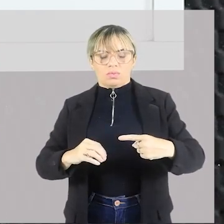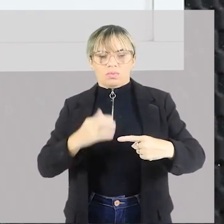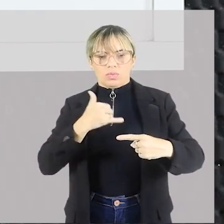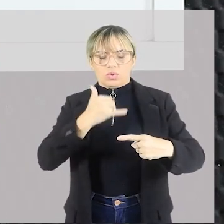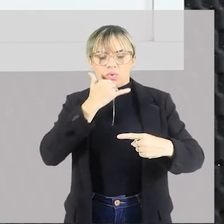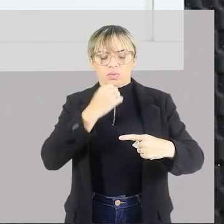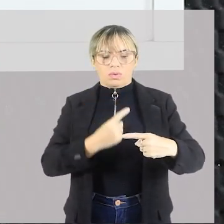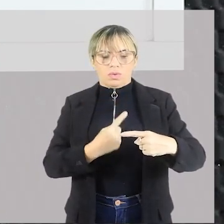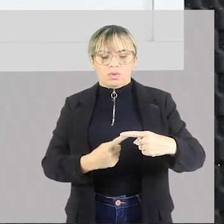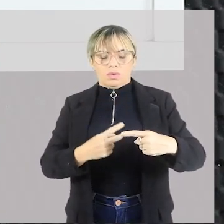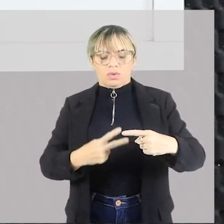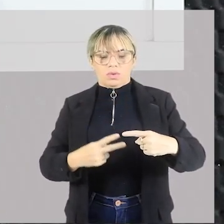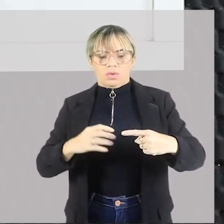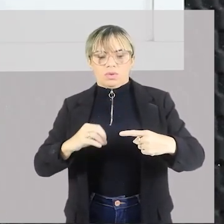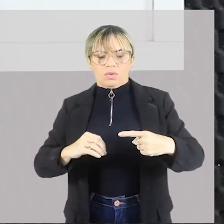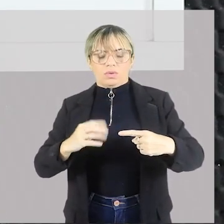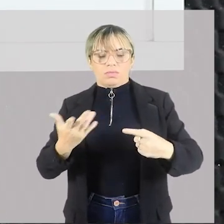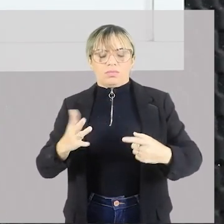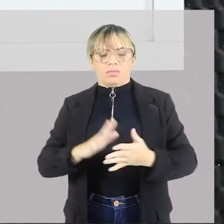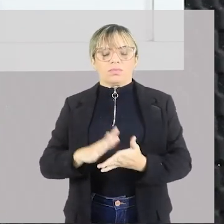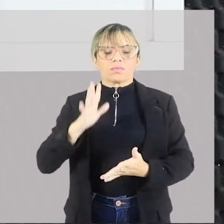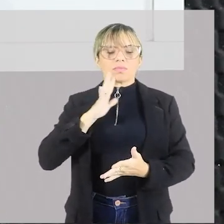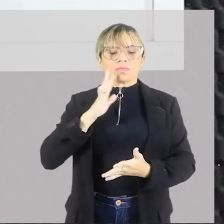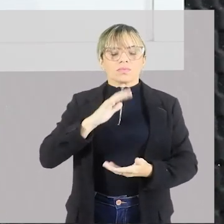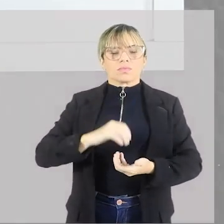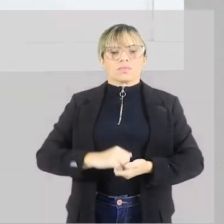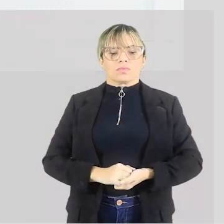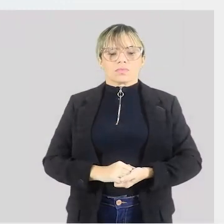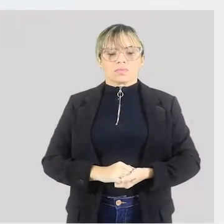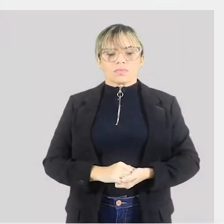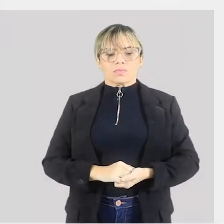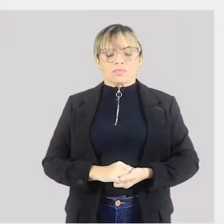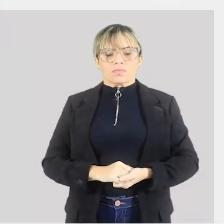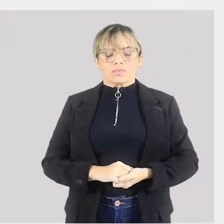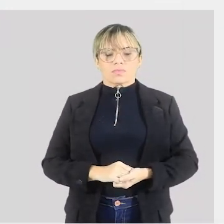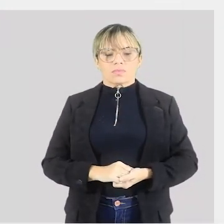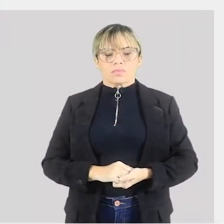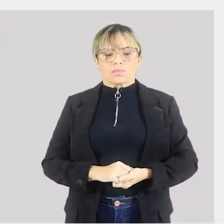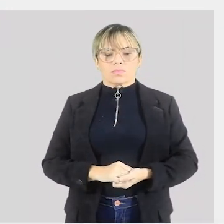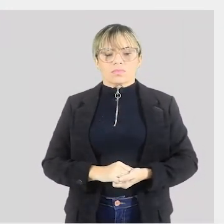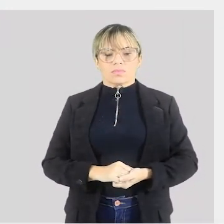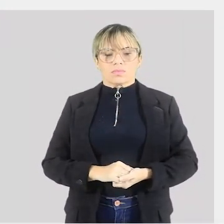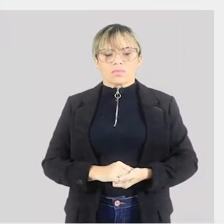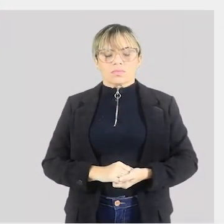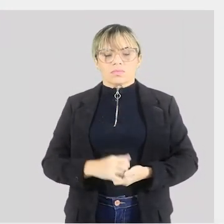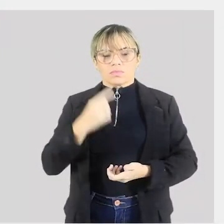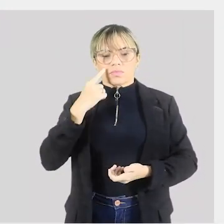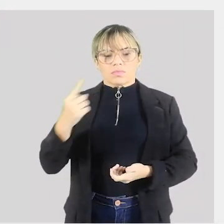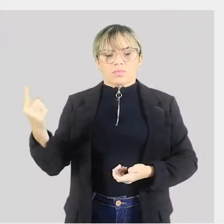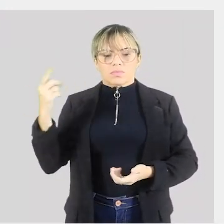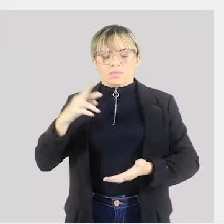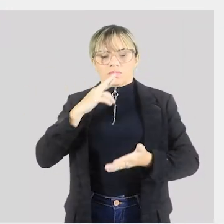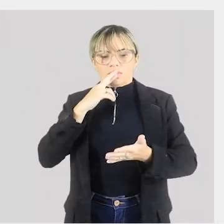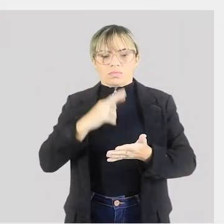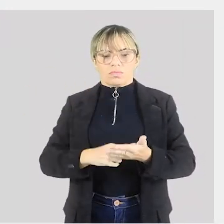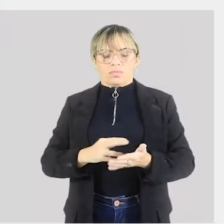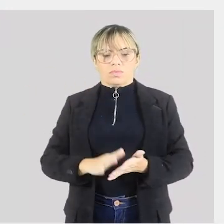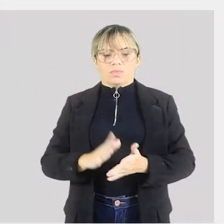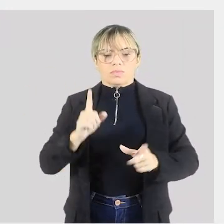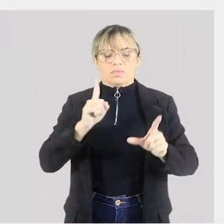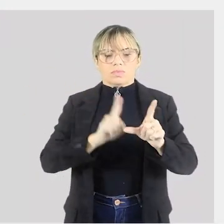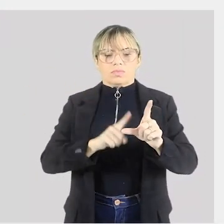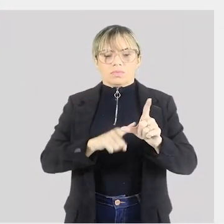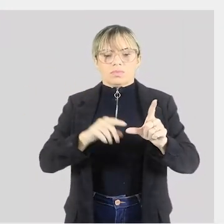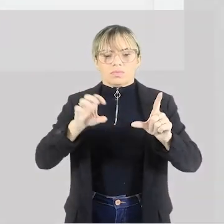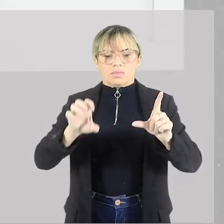120 Beleza então a probabilidade é de 104 so 120 a resposta correta é a letra e